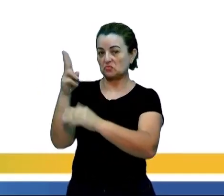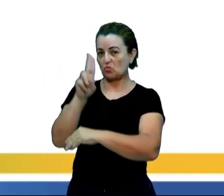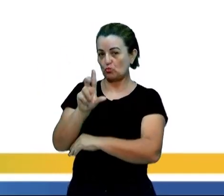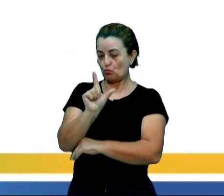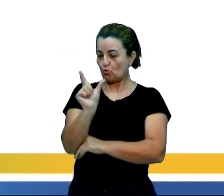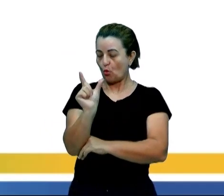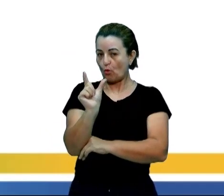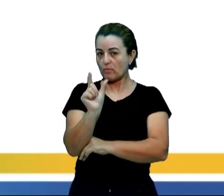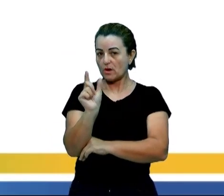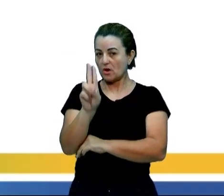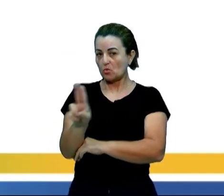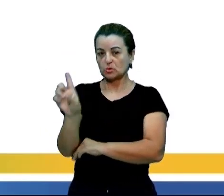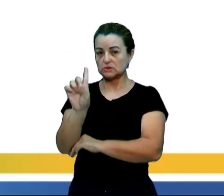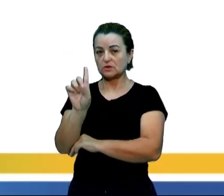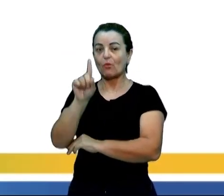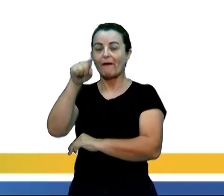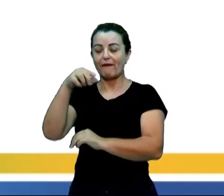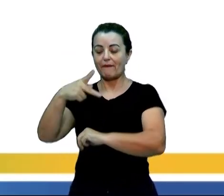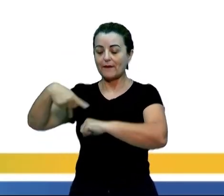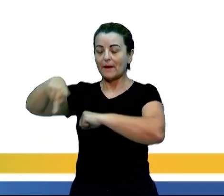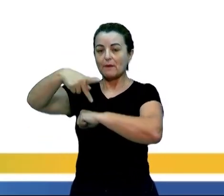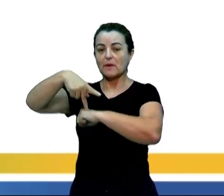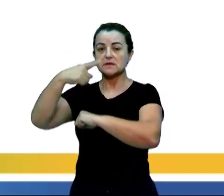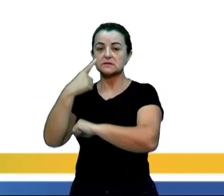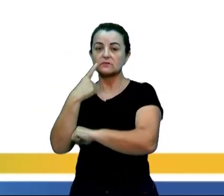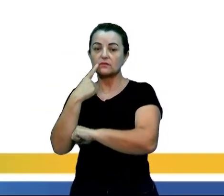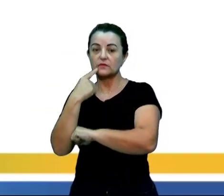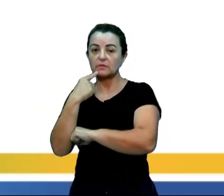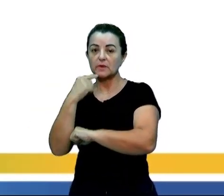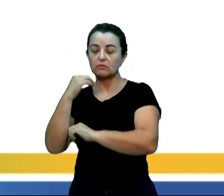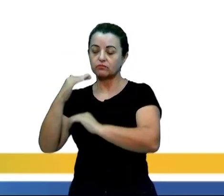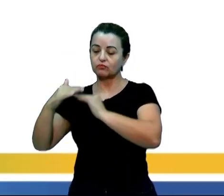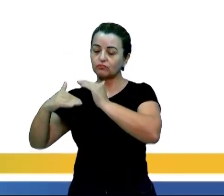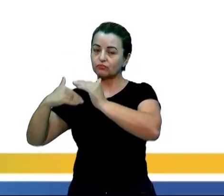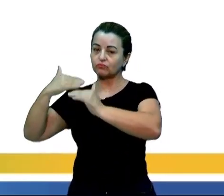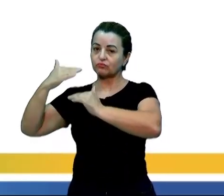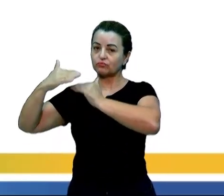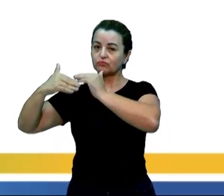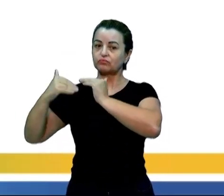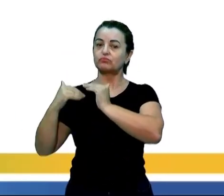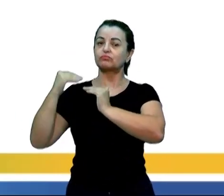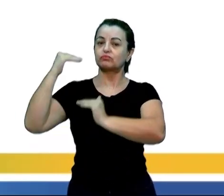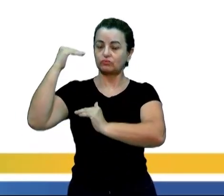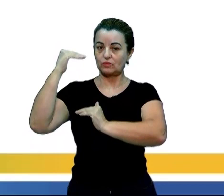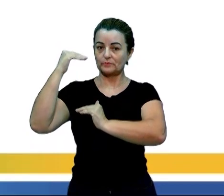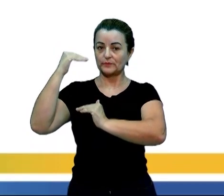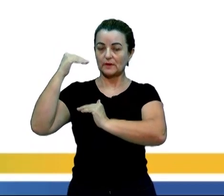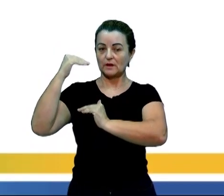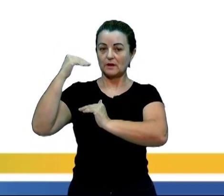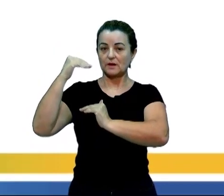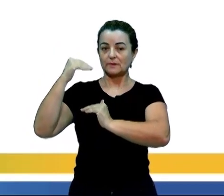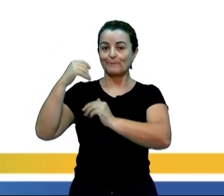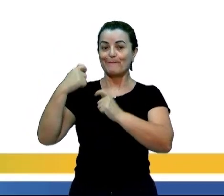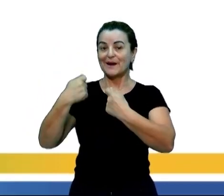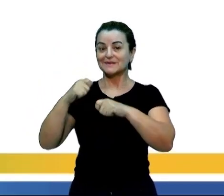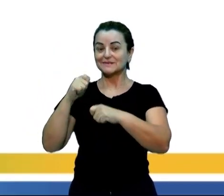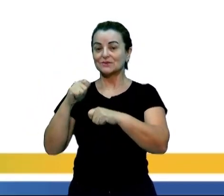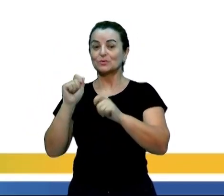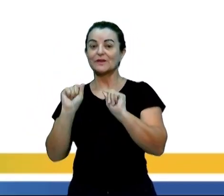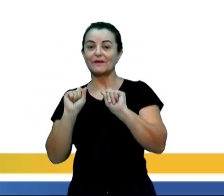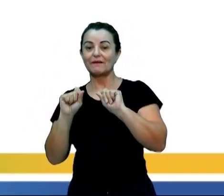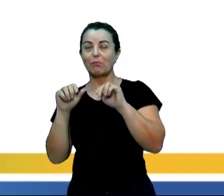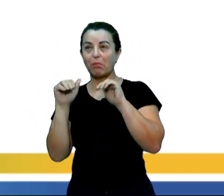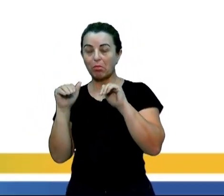hoje chama em desenvolvimento. São os países que estão em ascensão, que geralmente são dependentes dos